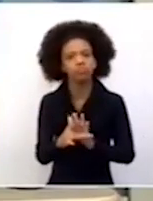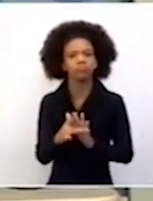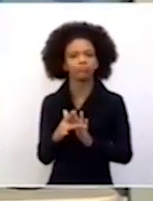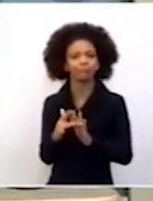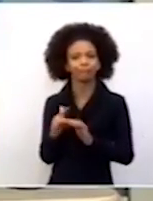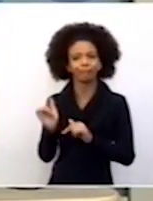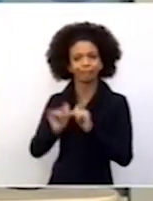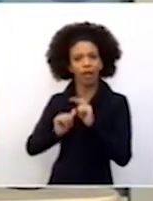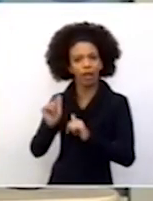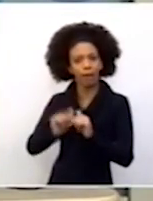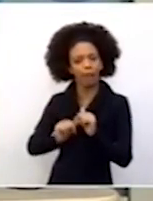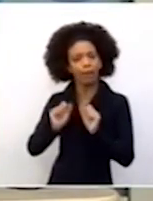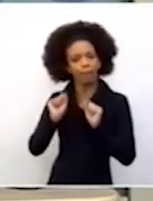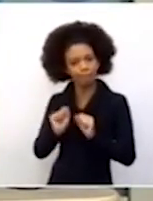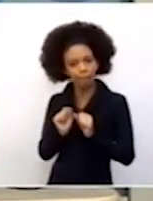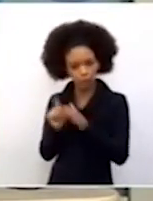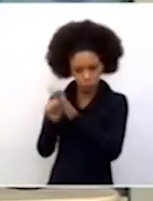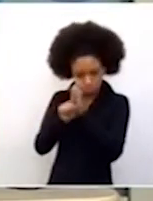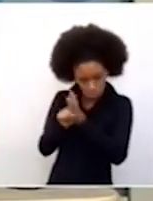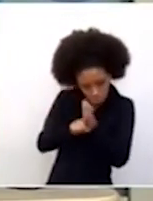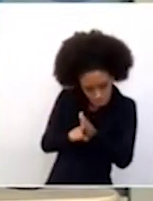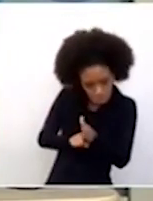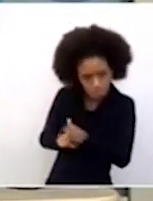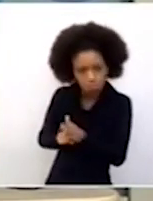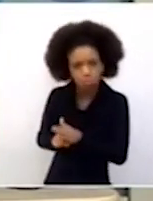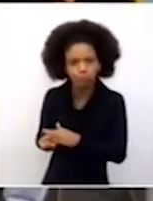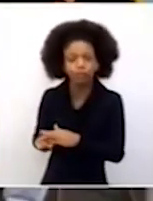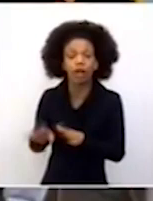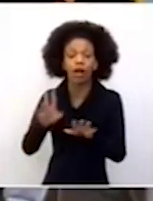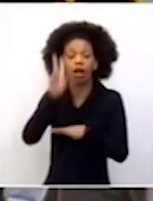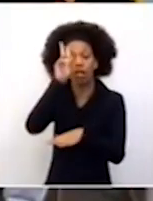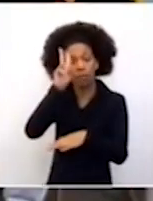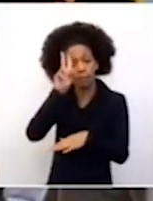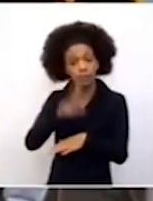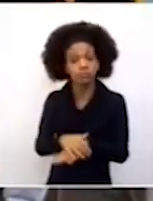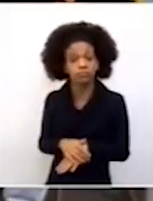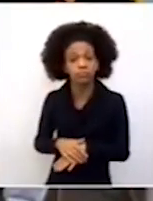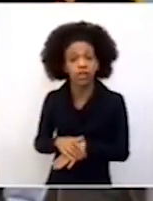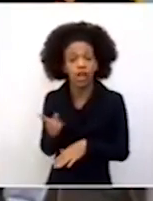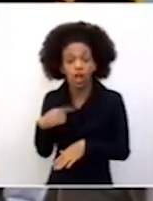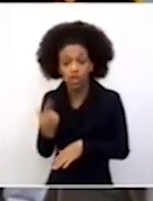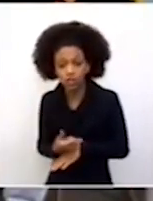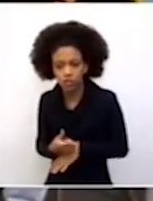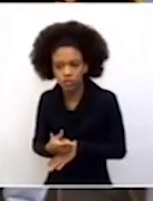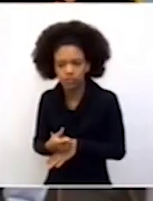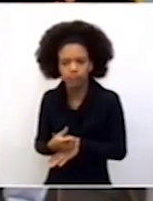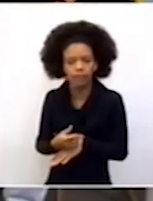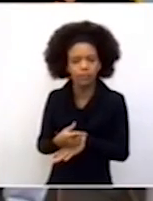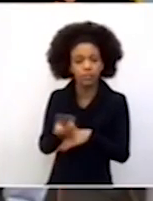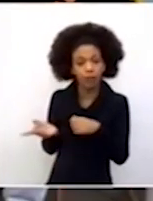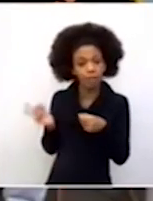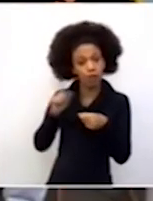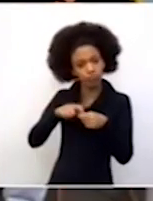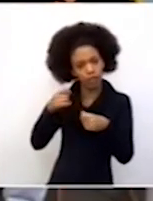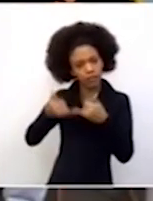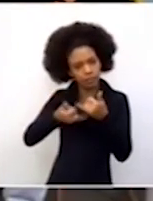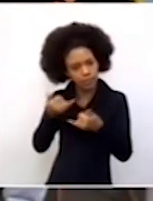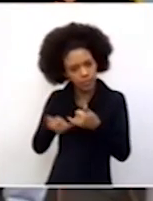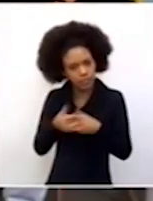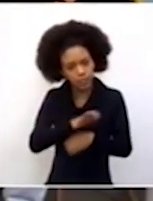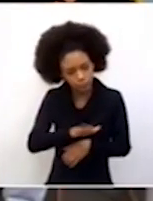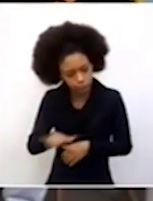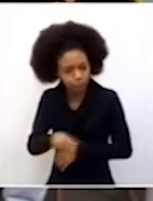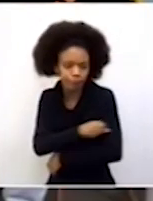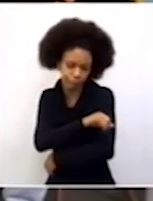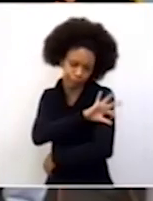conhecimento matemático nós podemos explorar com uma atividade de chute a gol. Lembrando que assim nós podemos fazer resgate dessas brincadeiras com os nossos aluninhos,